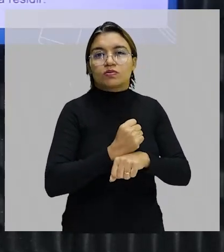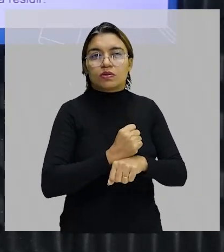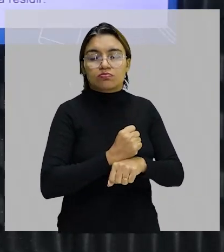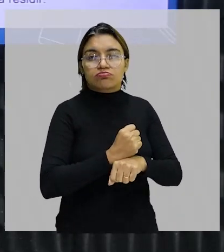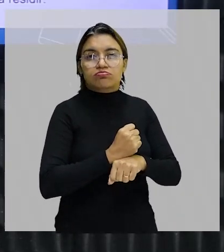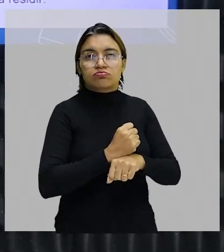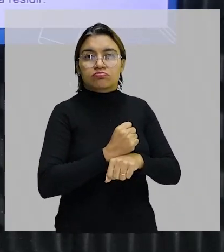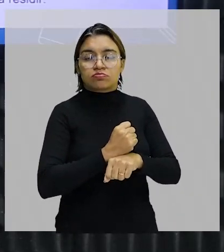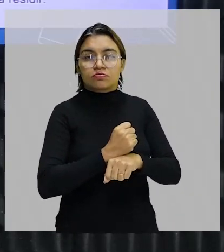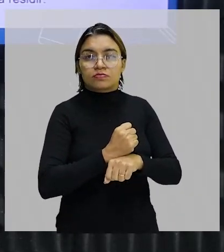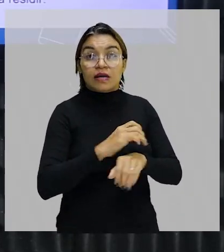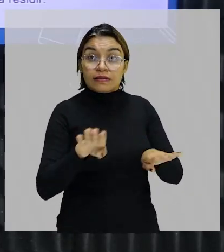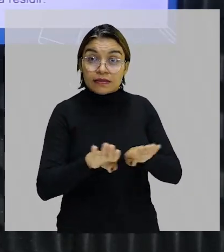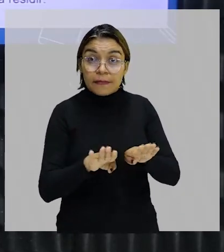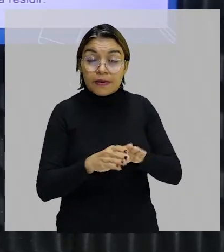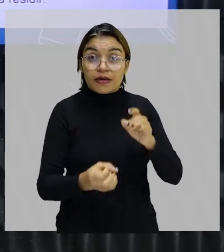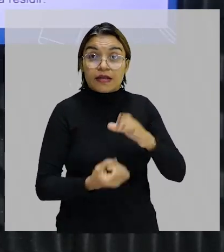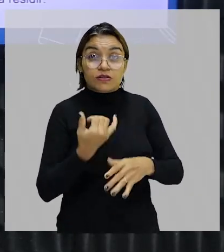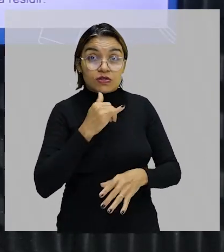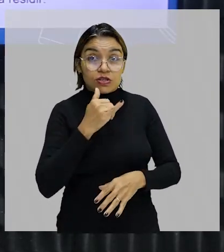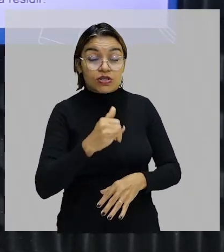energia e